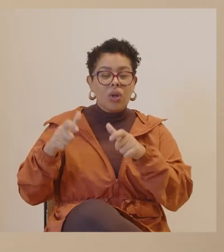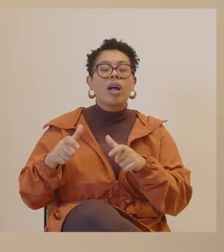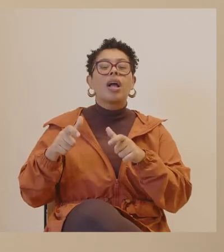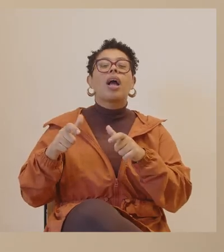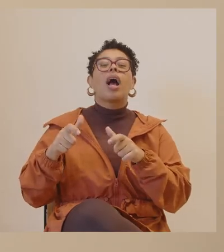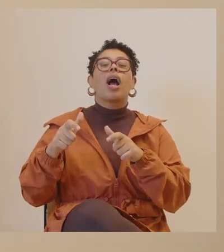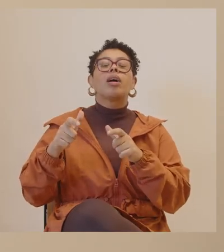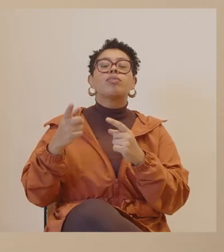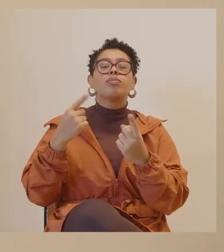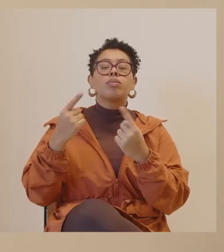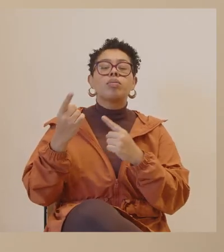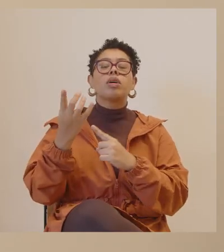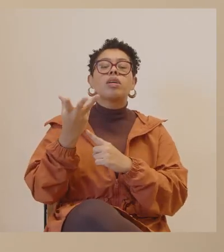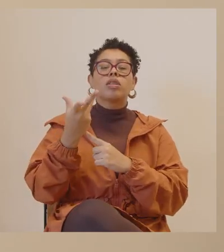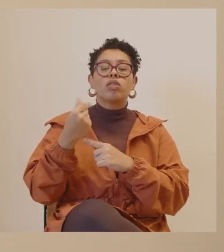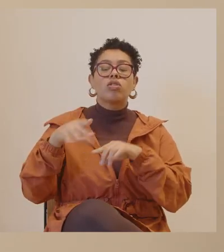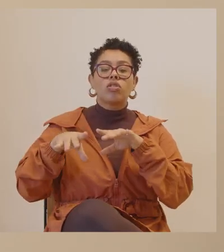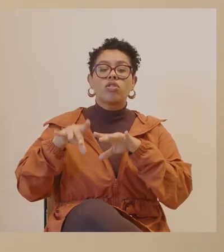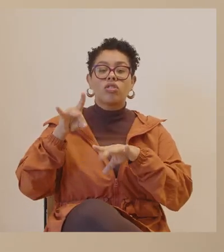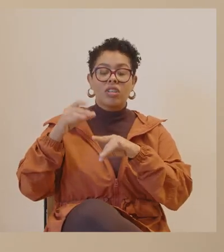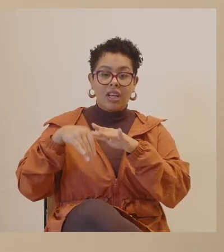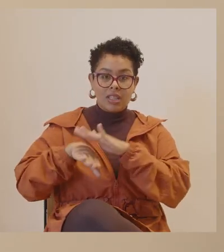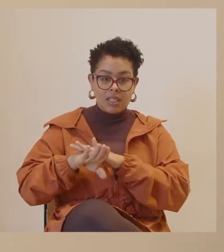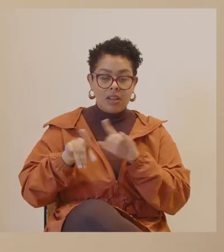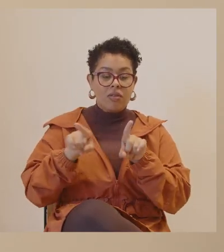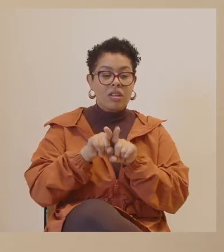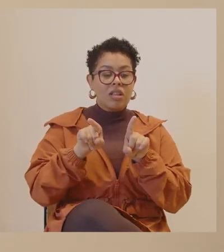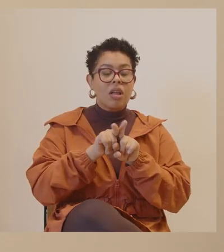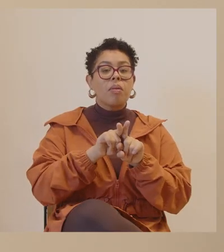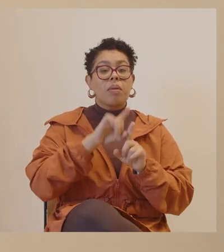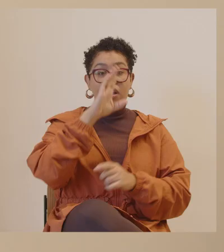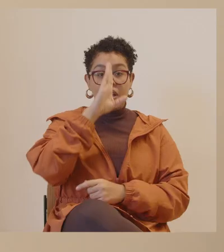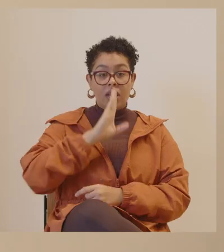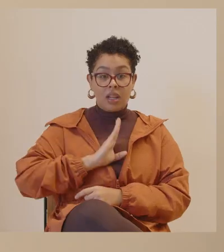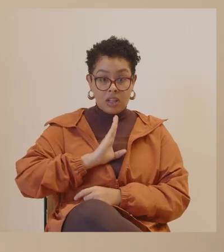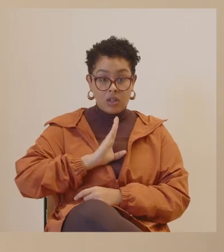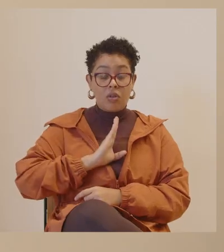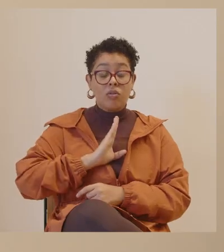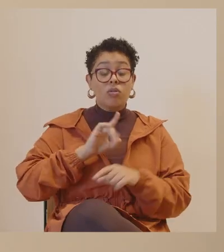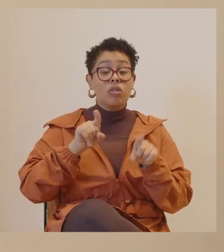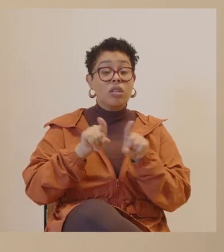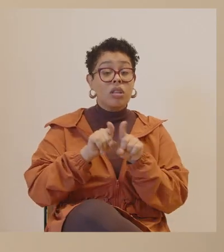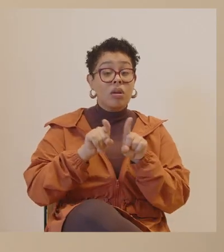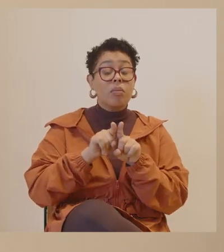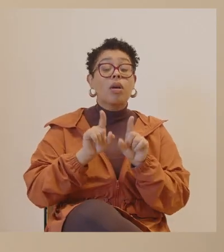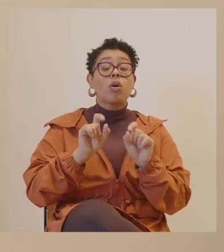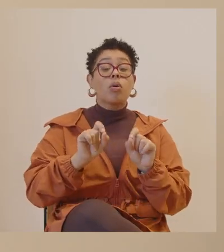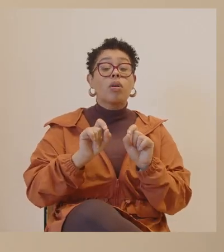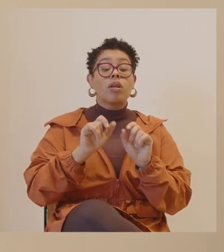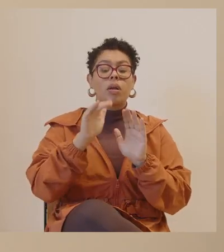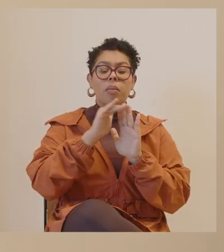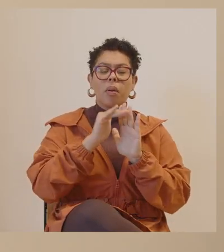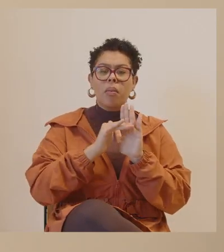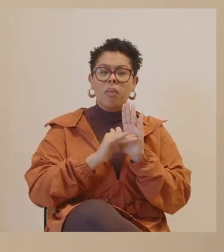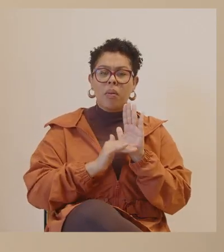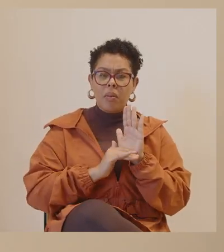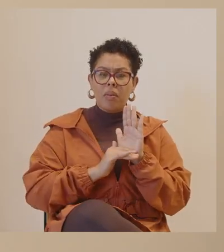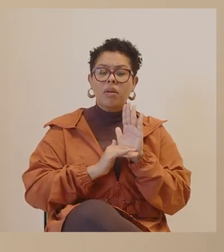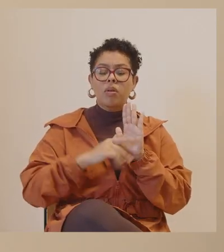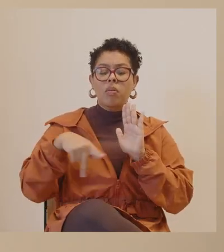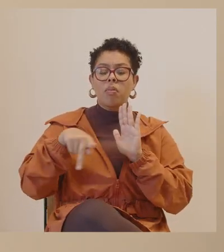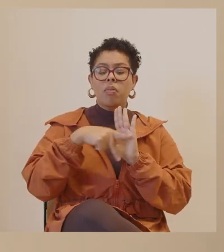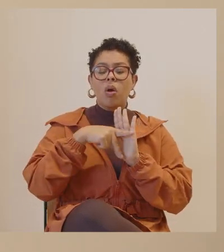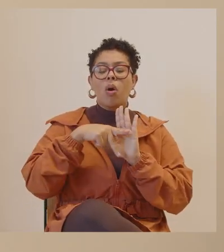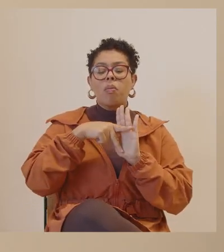a gratuidade de grupos, que passa por nós também, agora mais recentemente com as atividades realizadas no Vamos Livre do